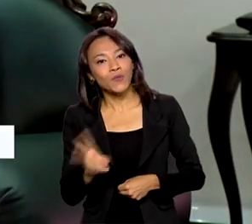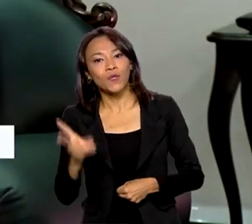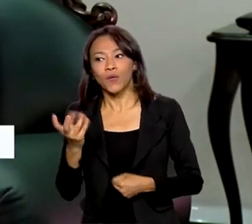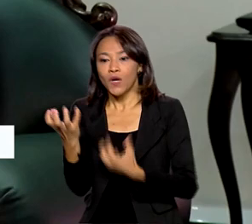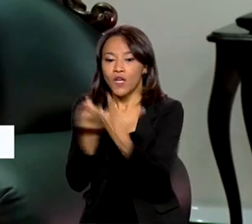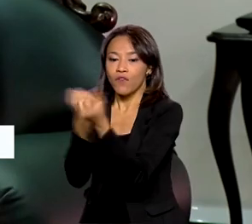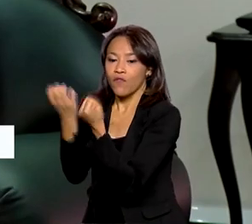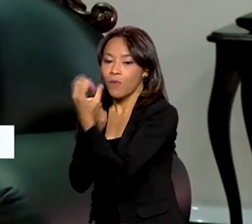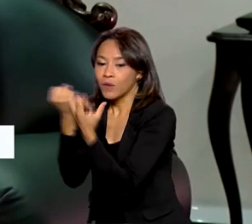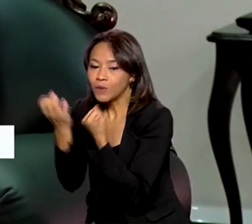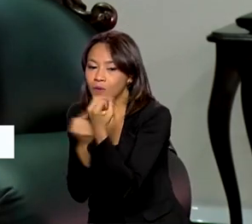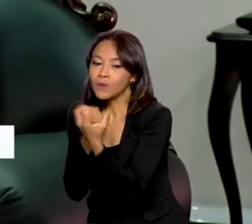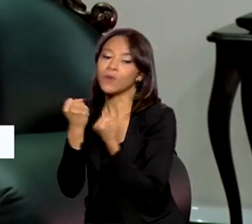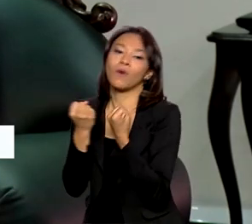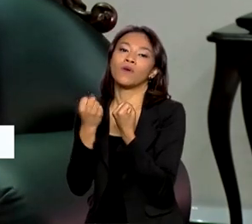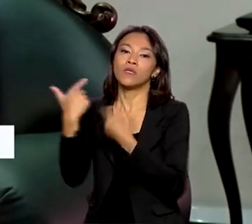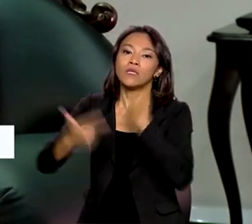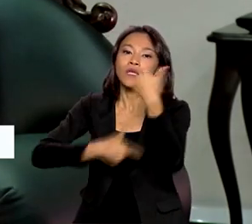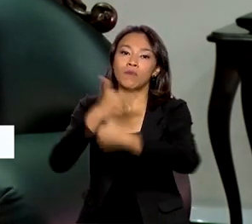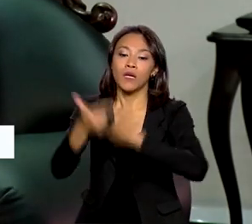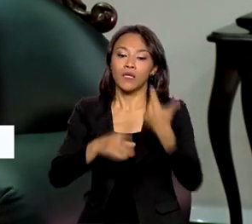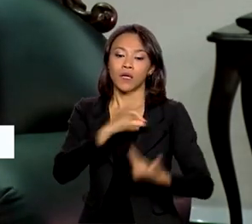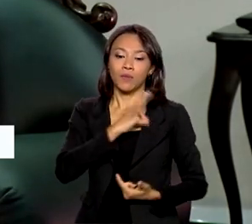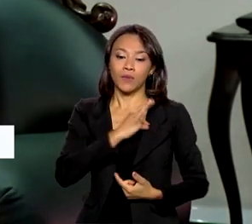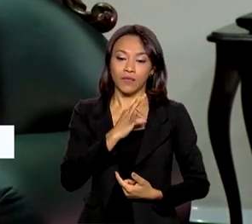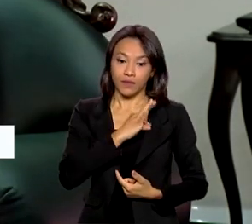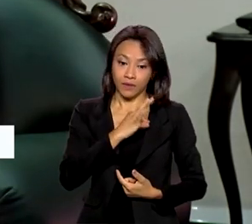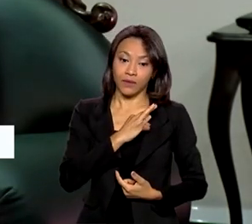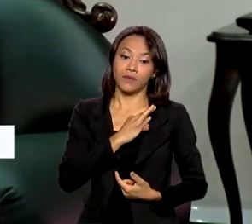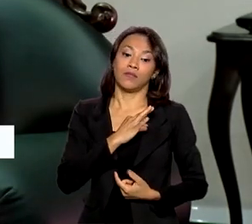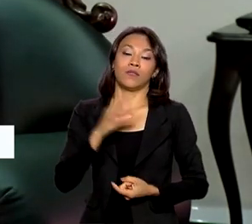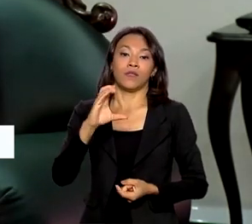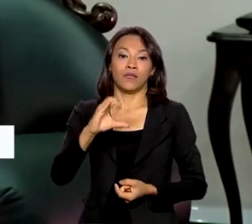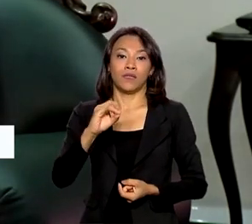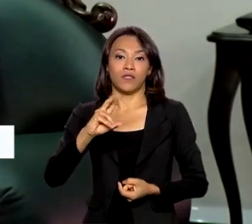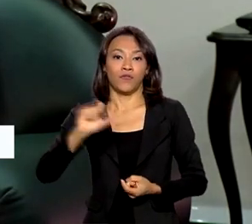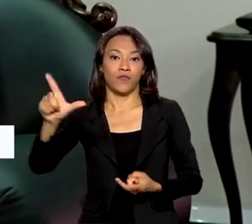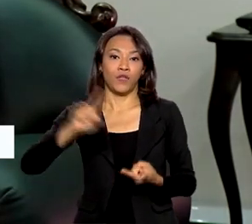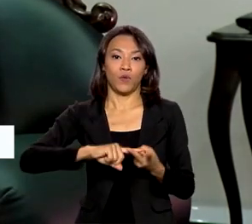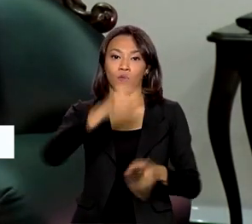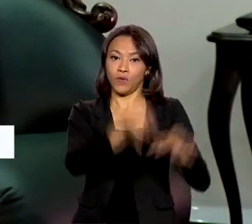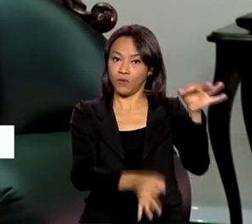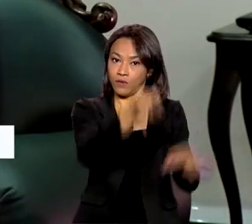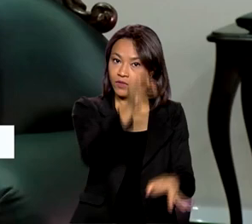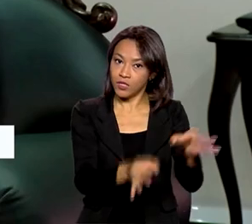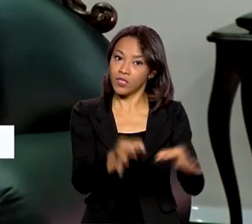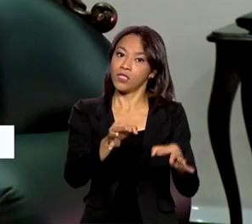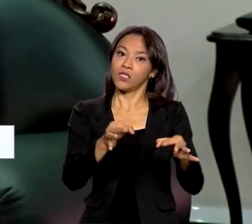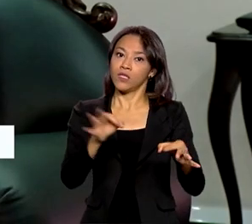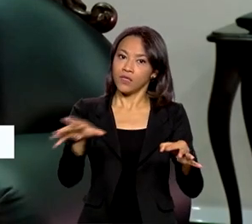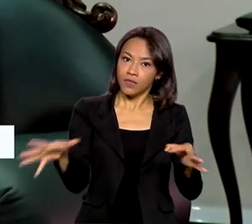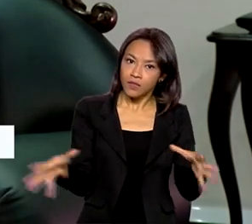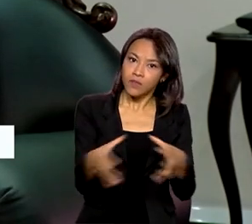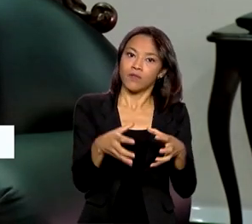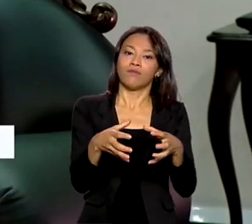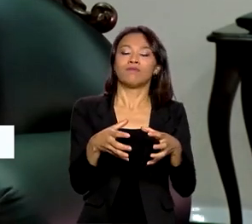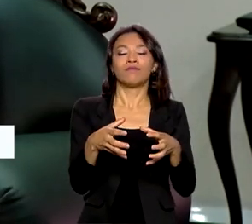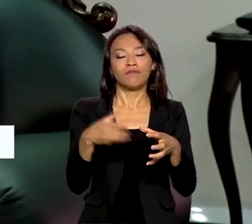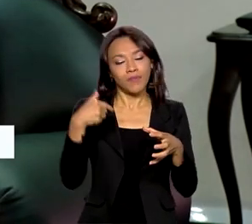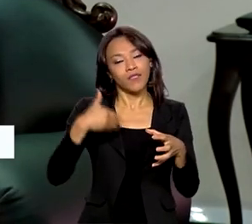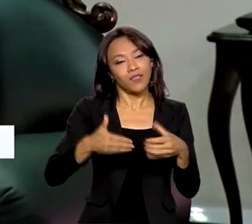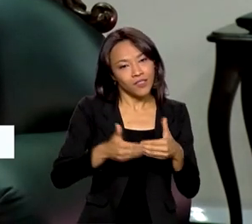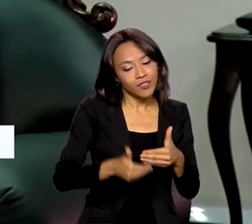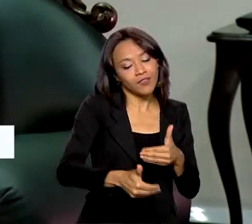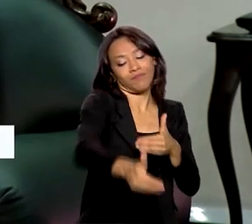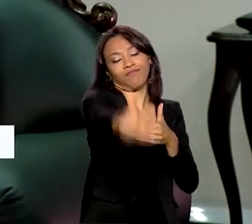dados a gente continuar acompanhando o trabalho das polícias civis o trabalho trabalho das polícias judiciárias no Brasil para que hora que tiver madura uma nova operação